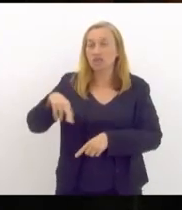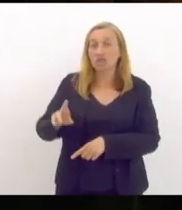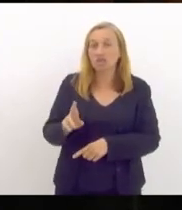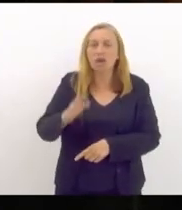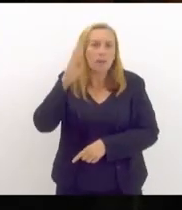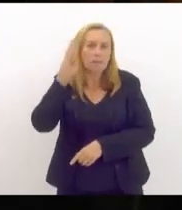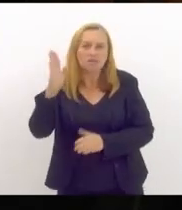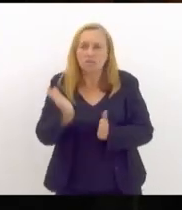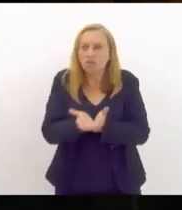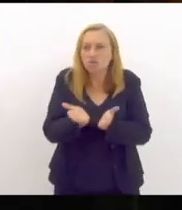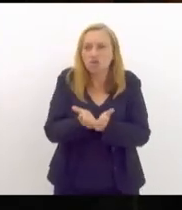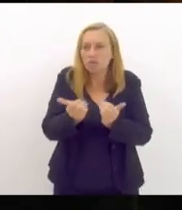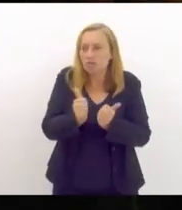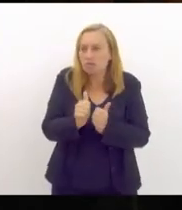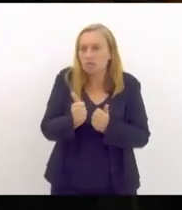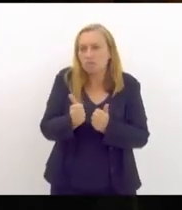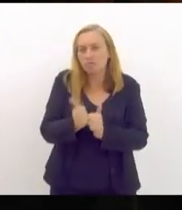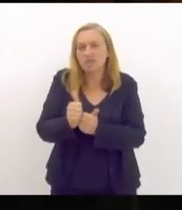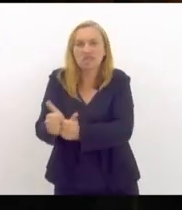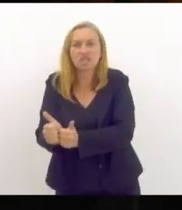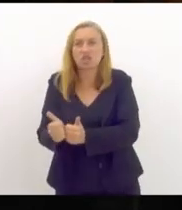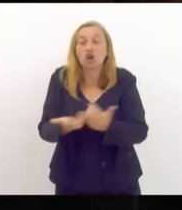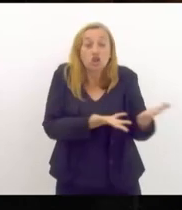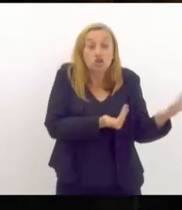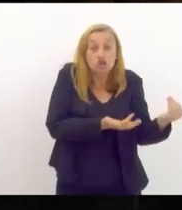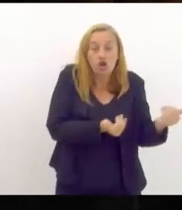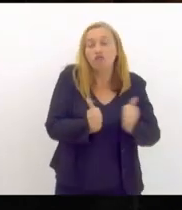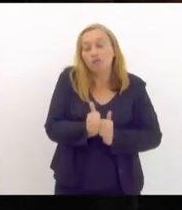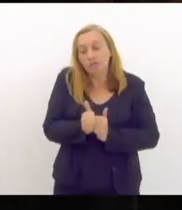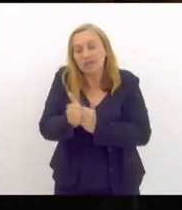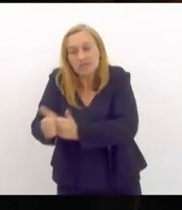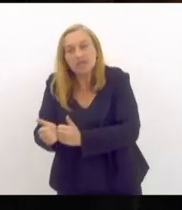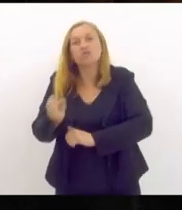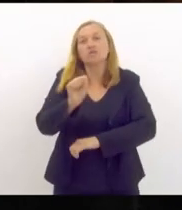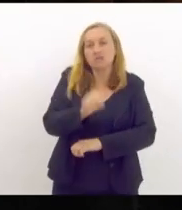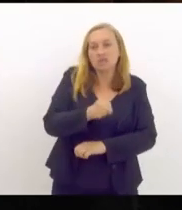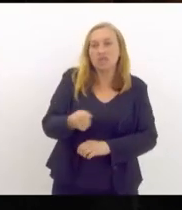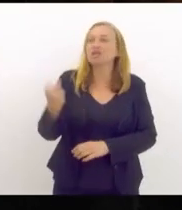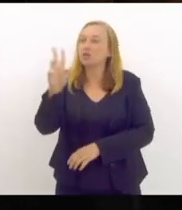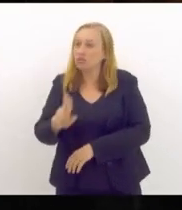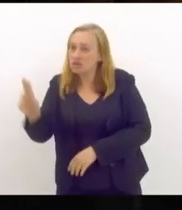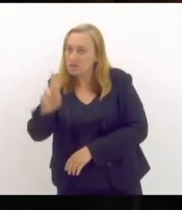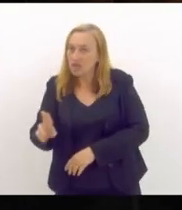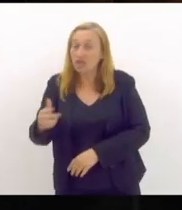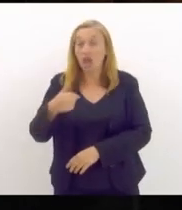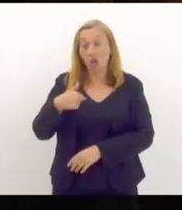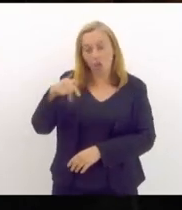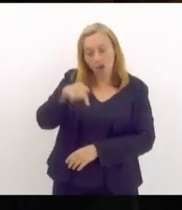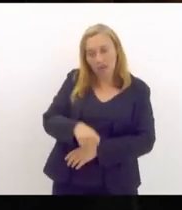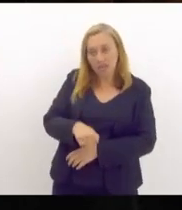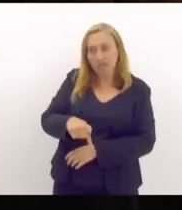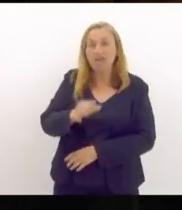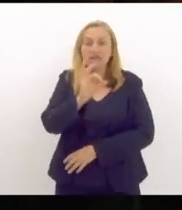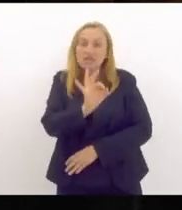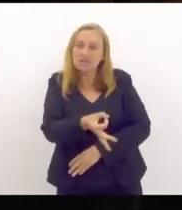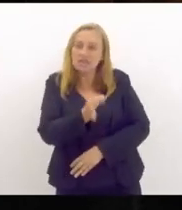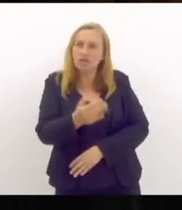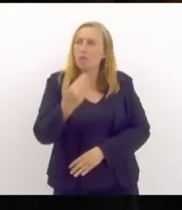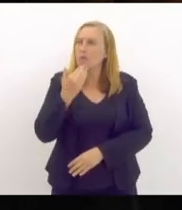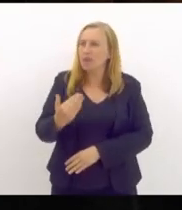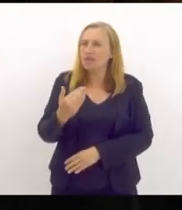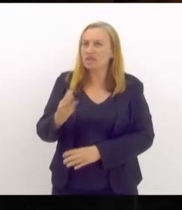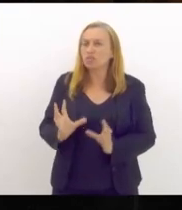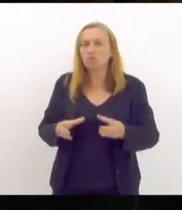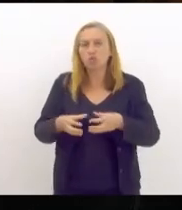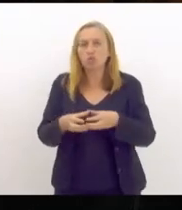que anda sendo perseguido jovem cristão vem sendo perseguido nas universidades eu tô aqui justamente estou pedindo para